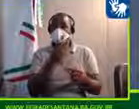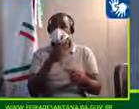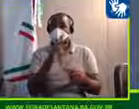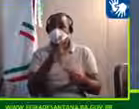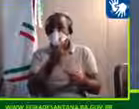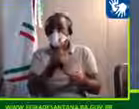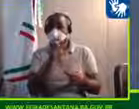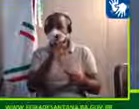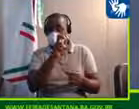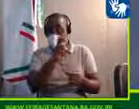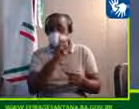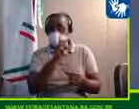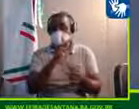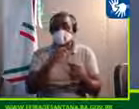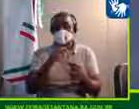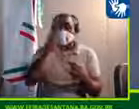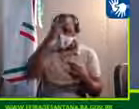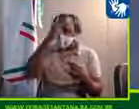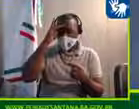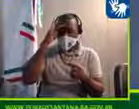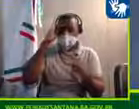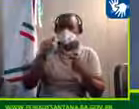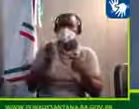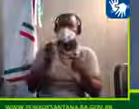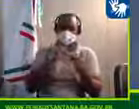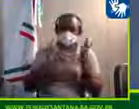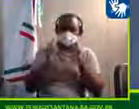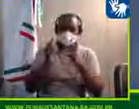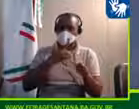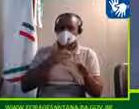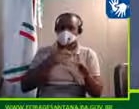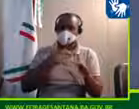2.465 são os ativos, total de pacientes recuperados,